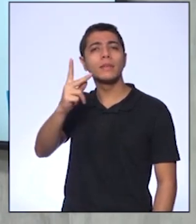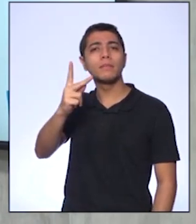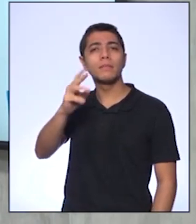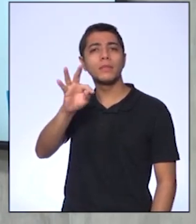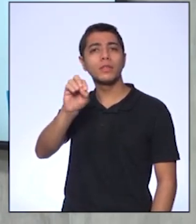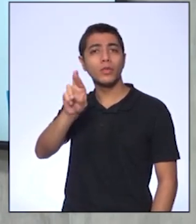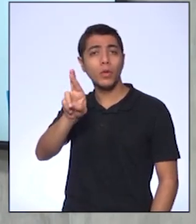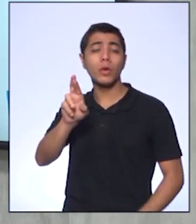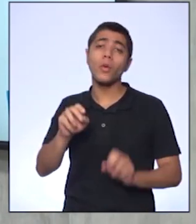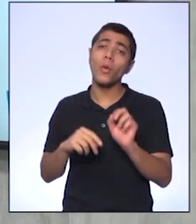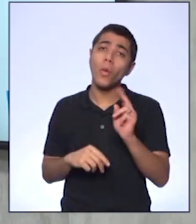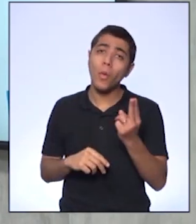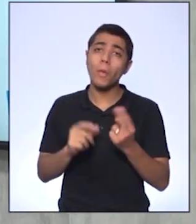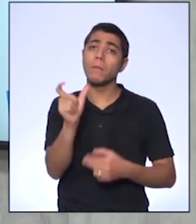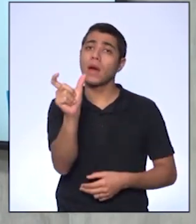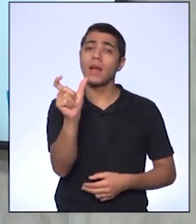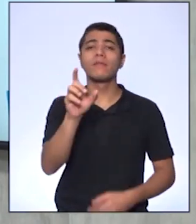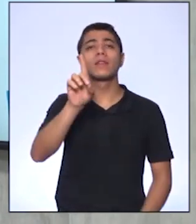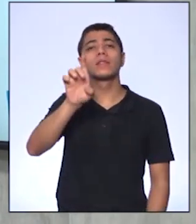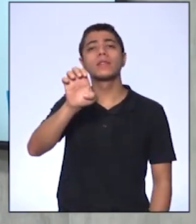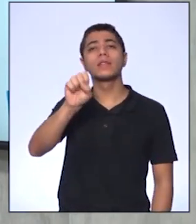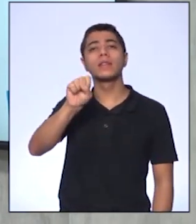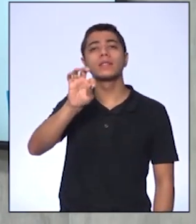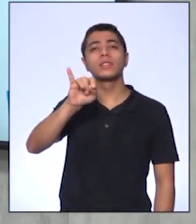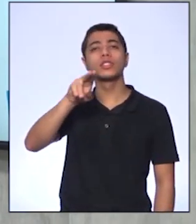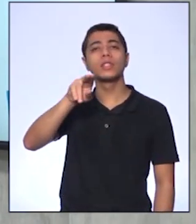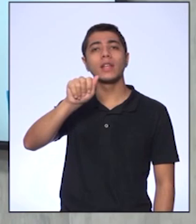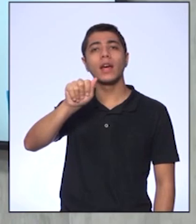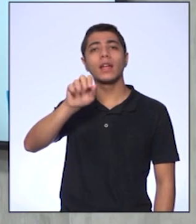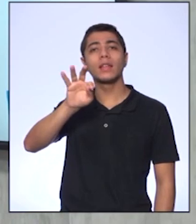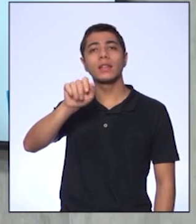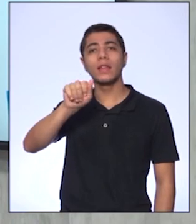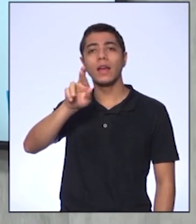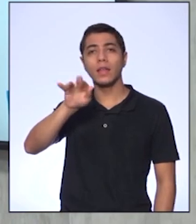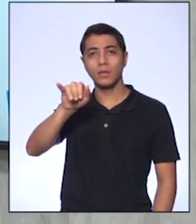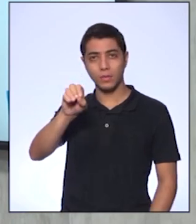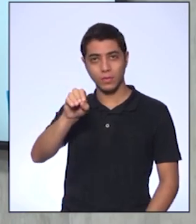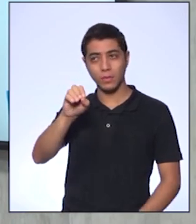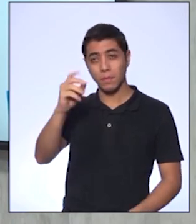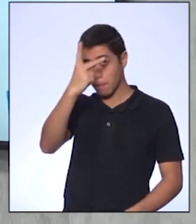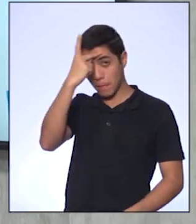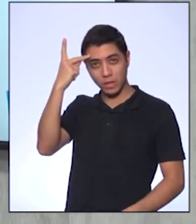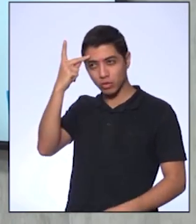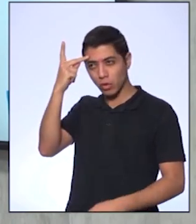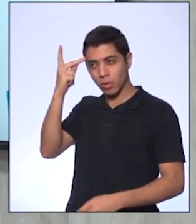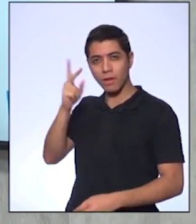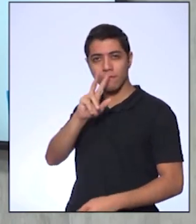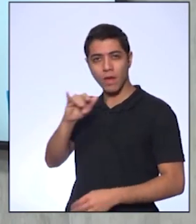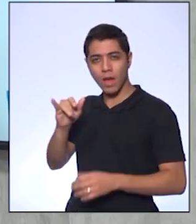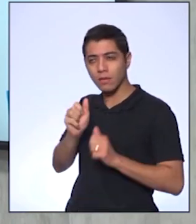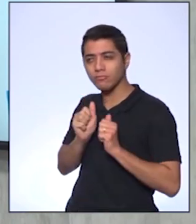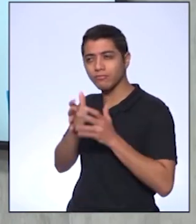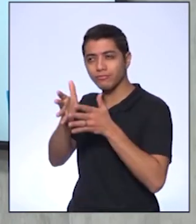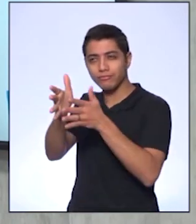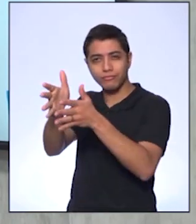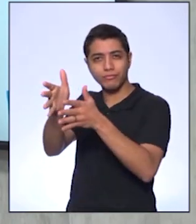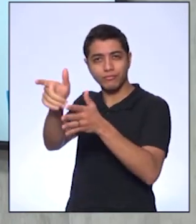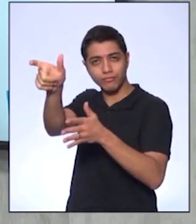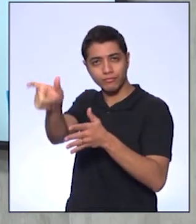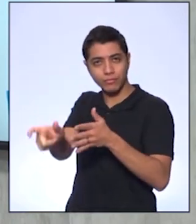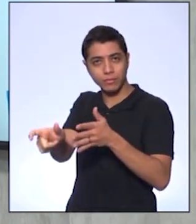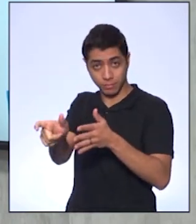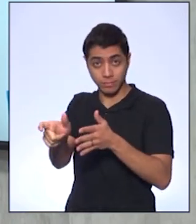sinônimos. Outra coisa importante, verbos no imperativo. Então, aqueles verbos que indicam comandos, ordens, orientações,